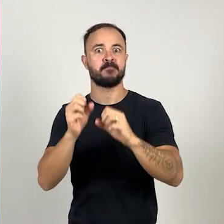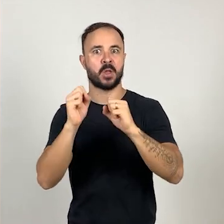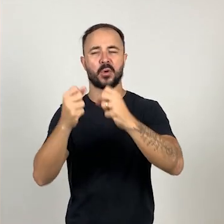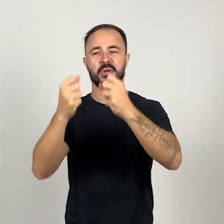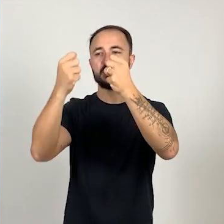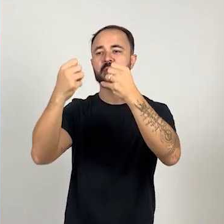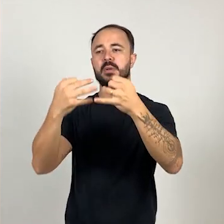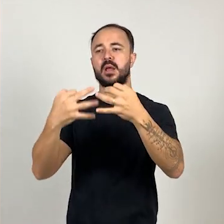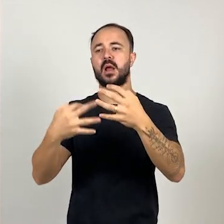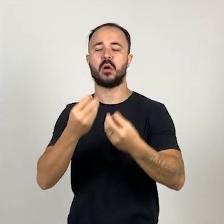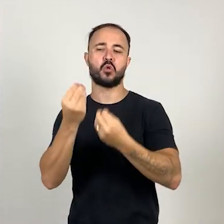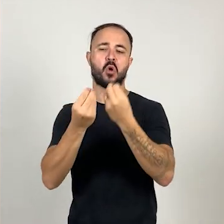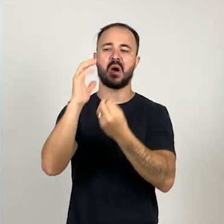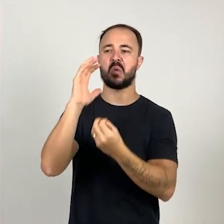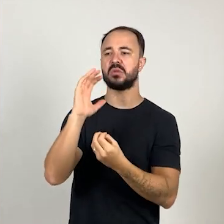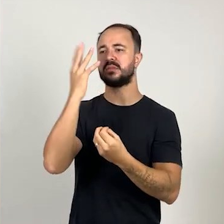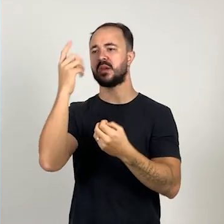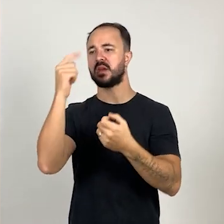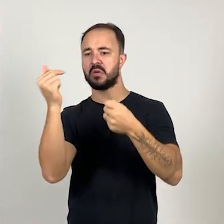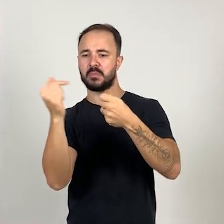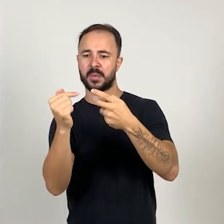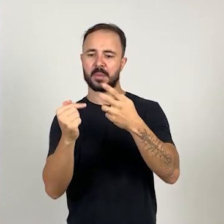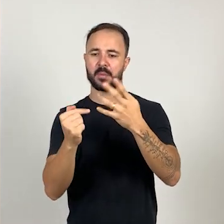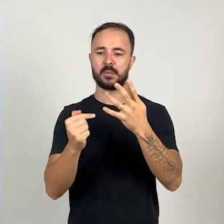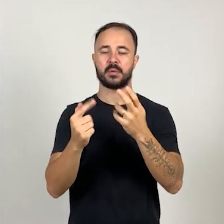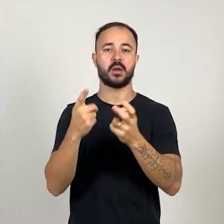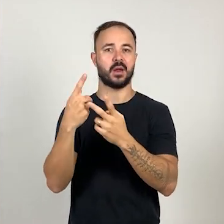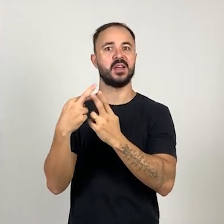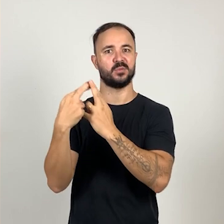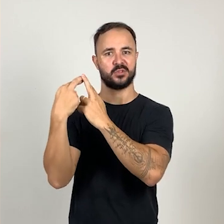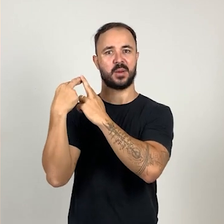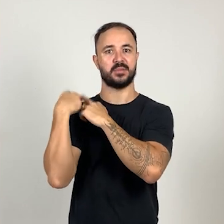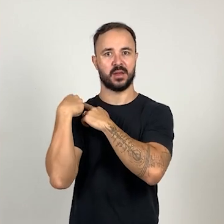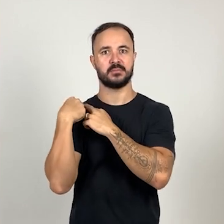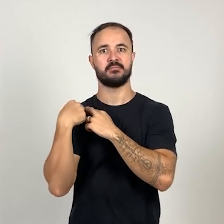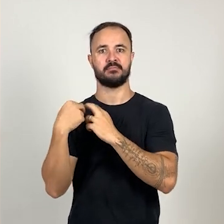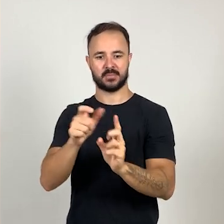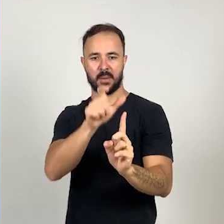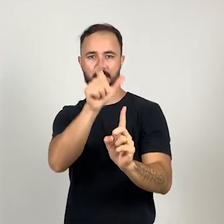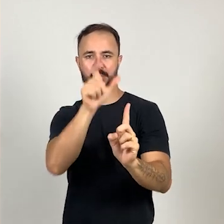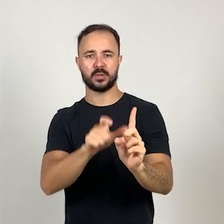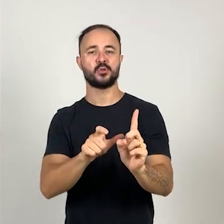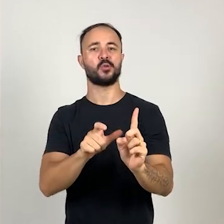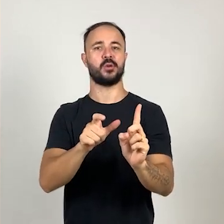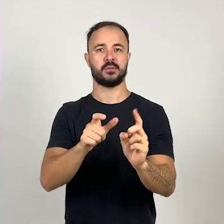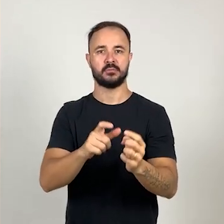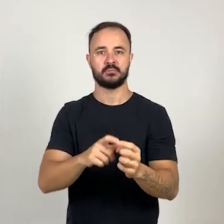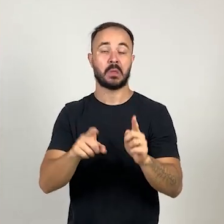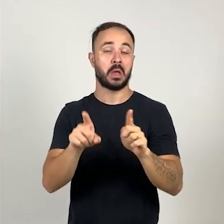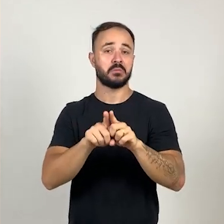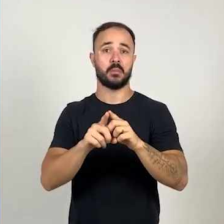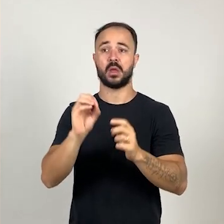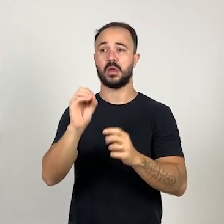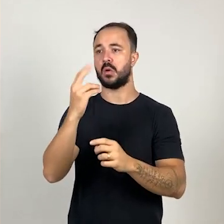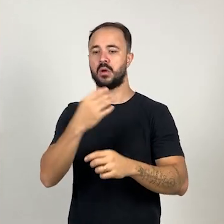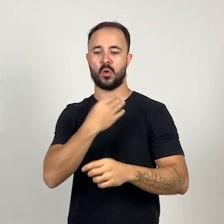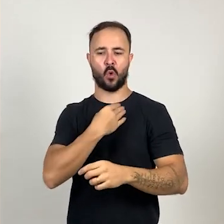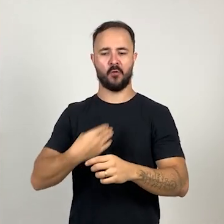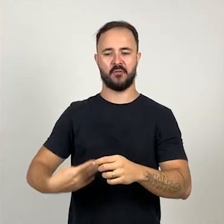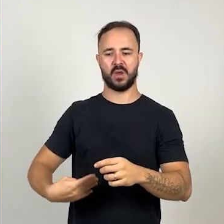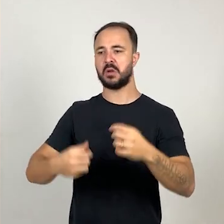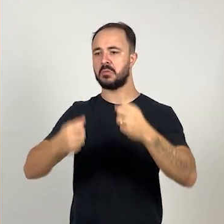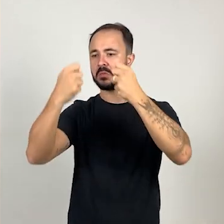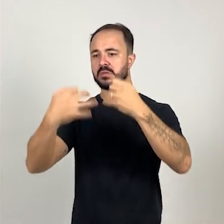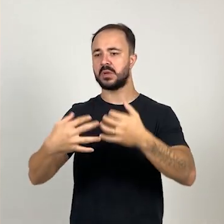mudanças positivas, seja através da responsabilização dos denunciados ou da implementação de políticas